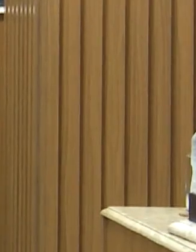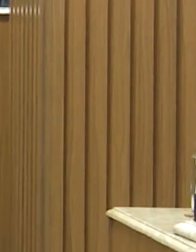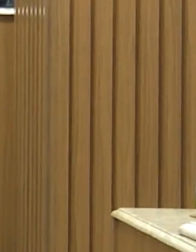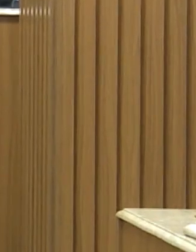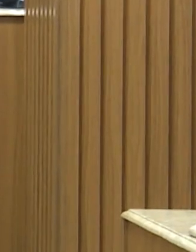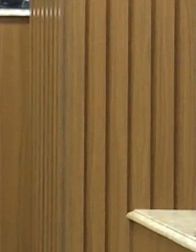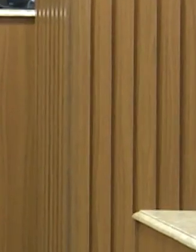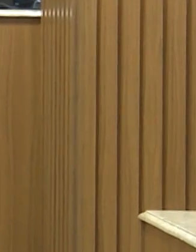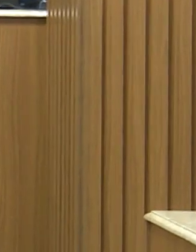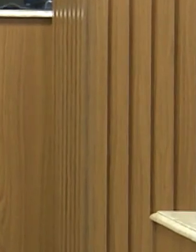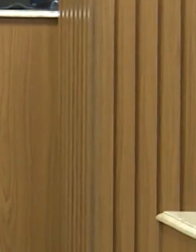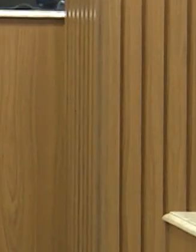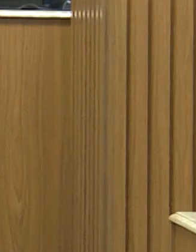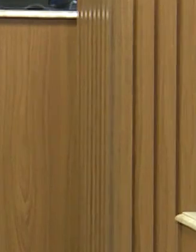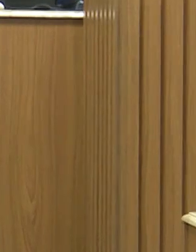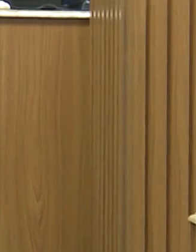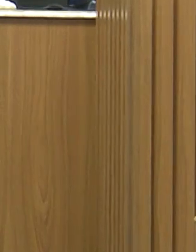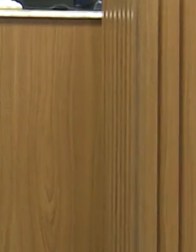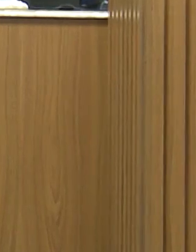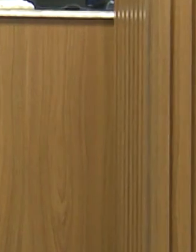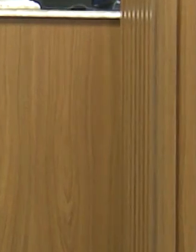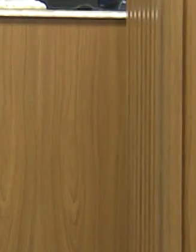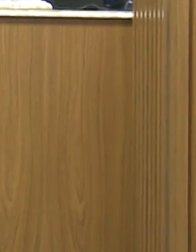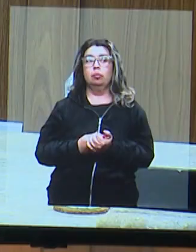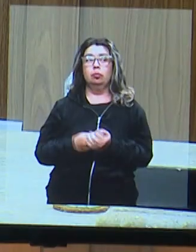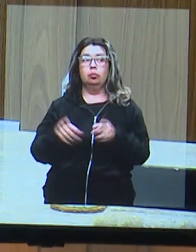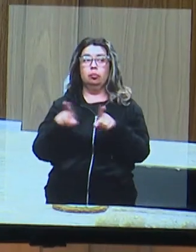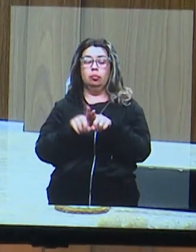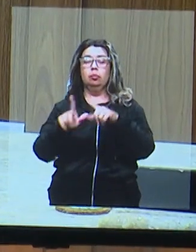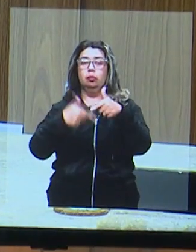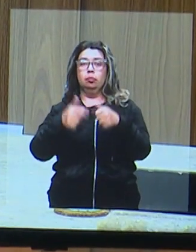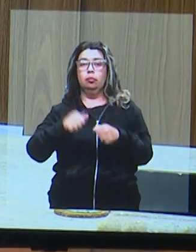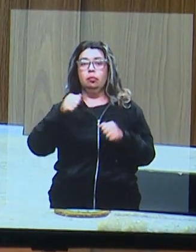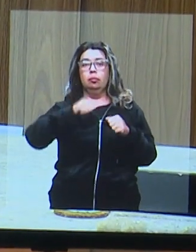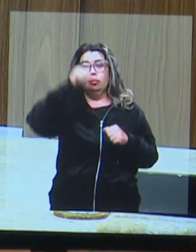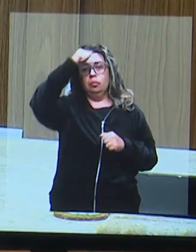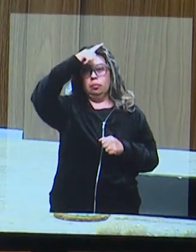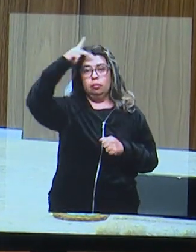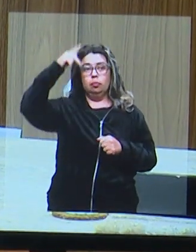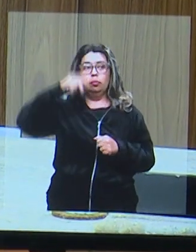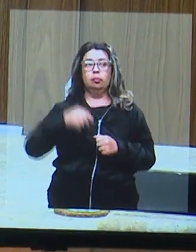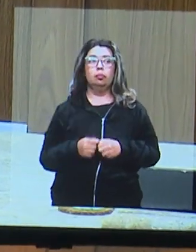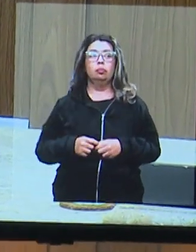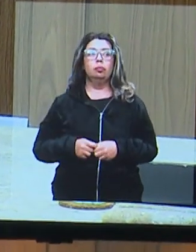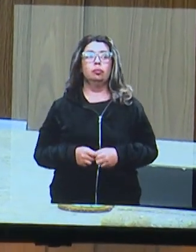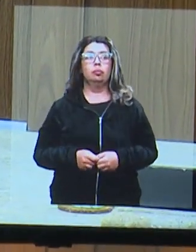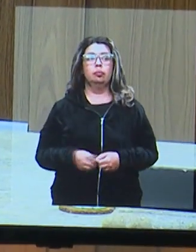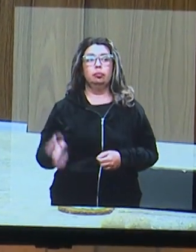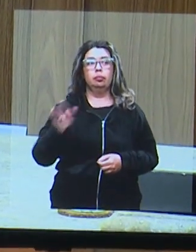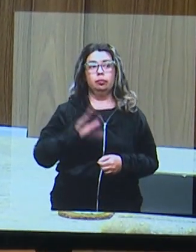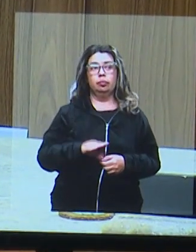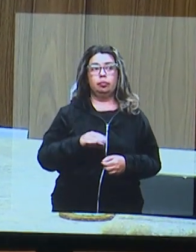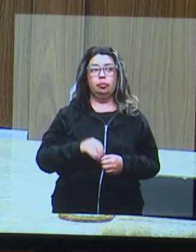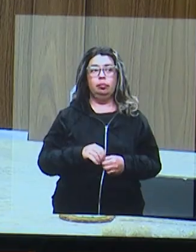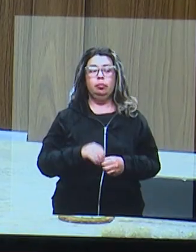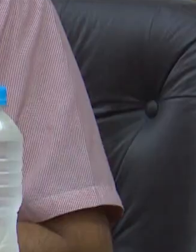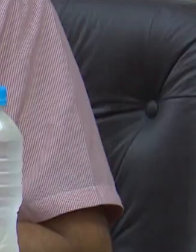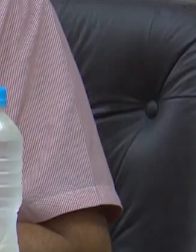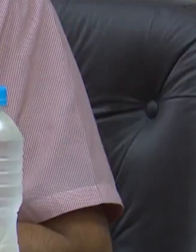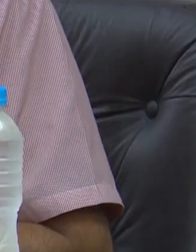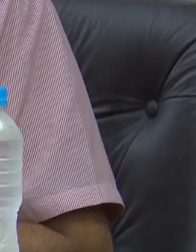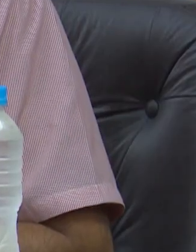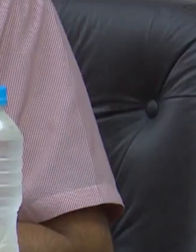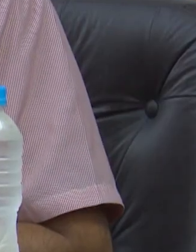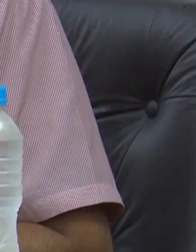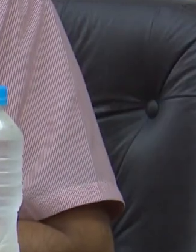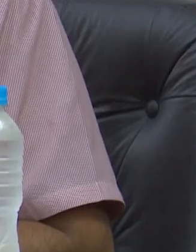faz a ponte entre o plano plurianual e a lei orçamentária então ele ela faz as diretrizes ela determina de que